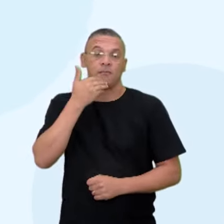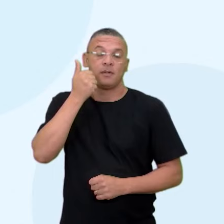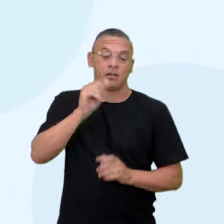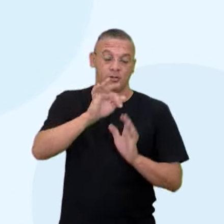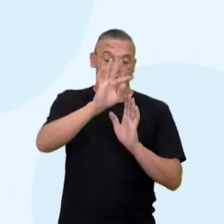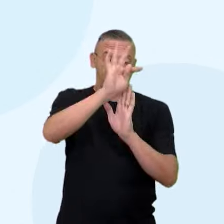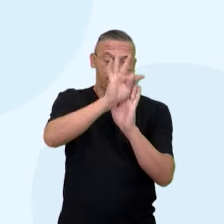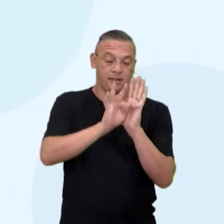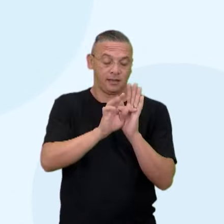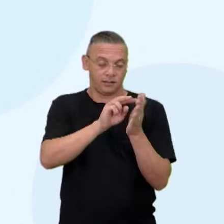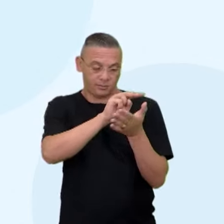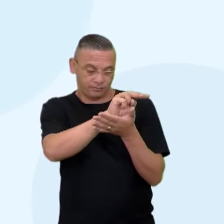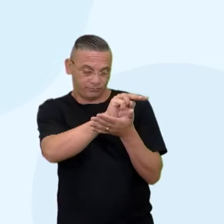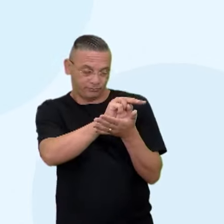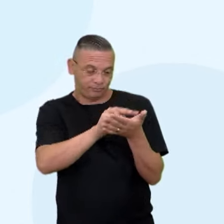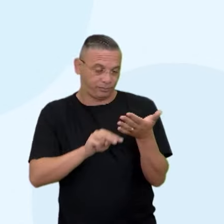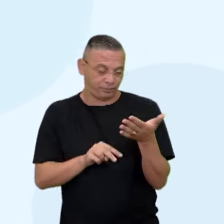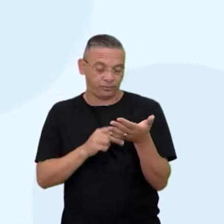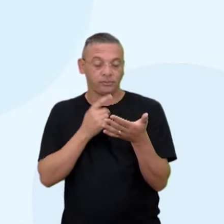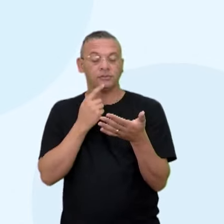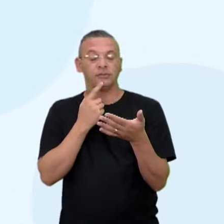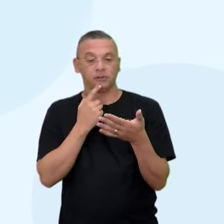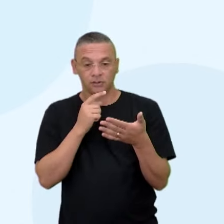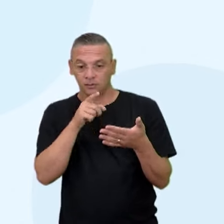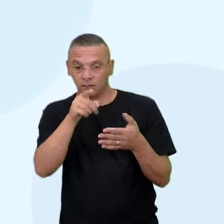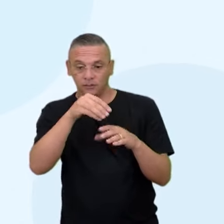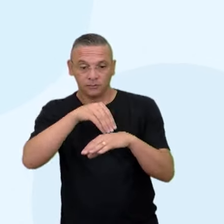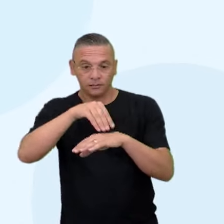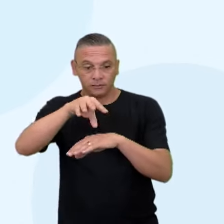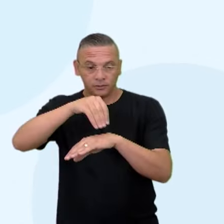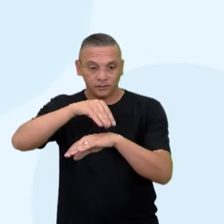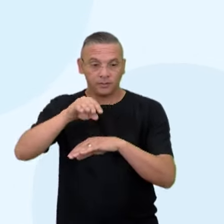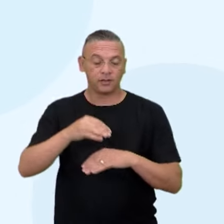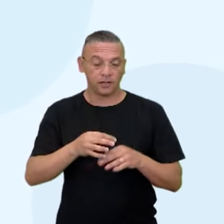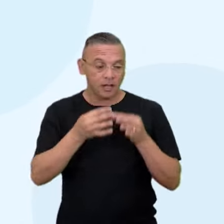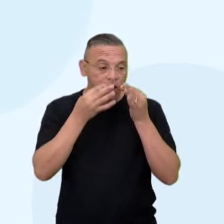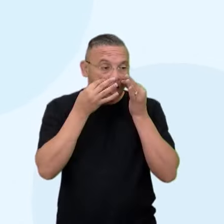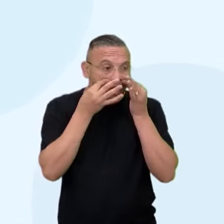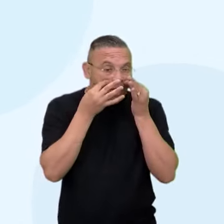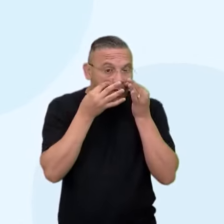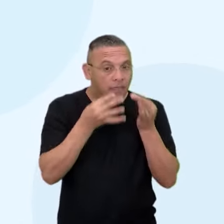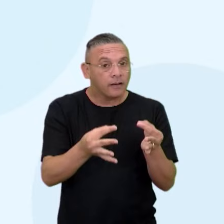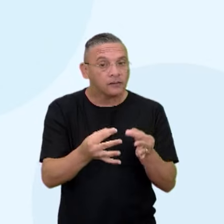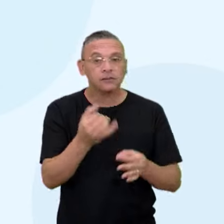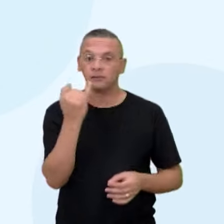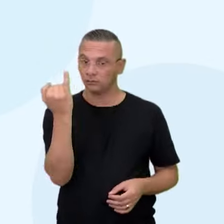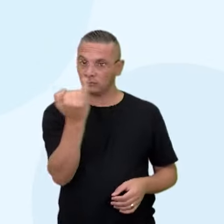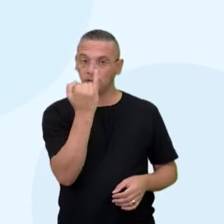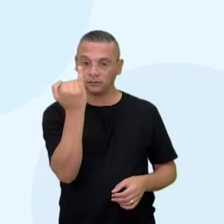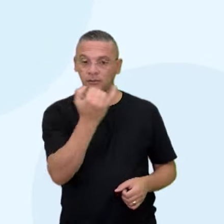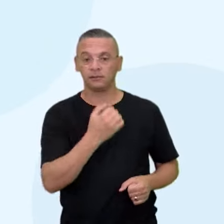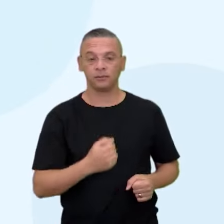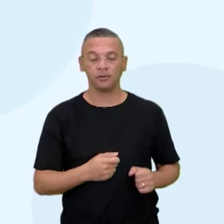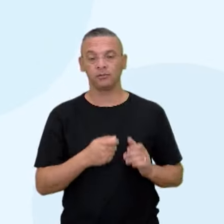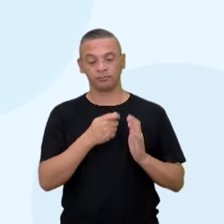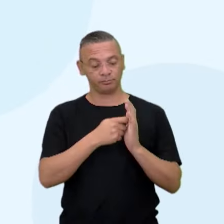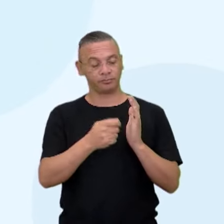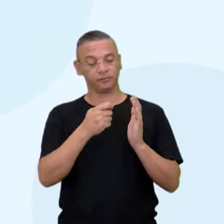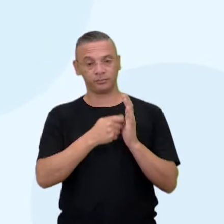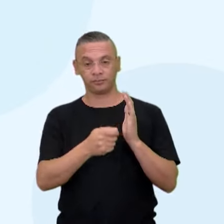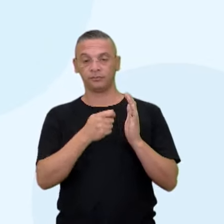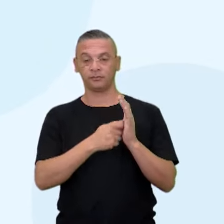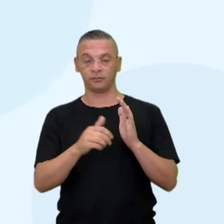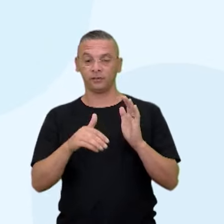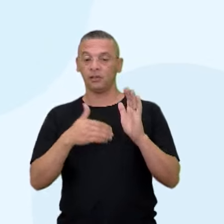este material, seguem algumas orientações. Leia atentamente os textos e faça anotações de tudo